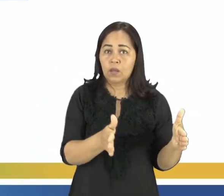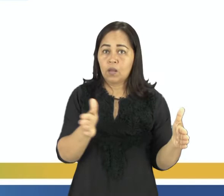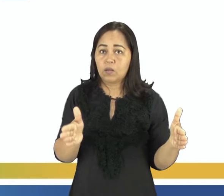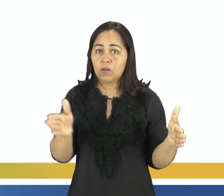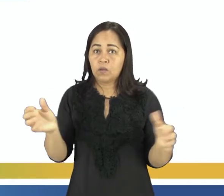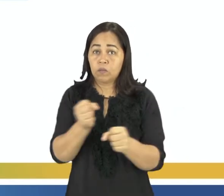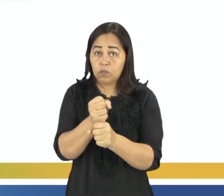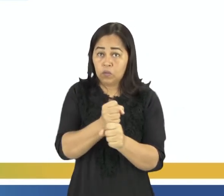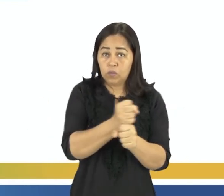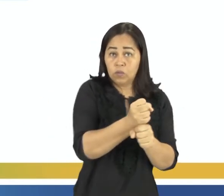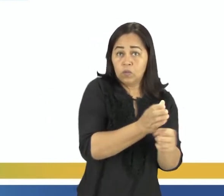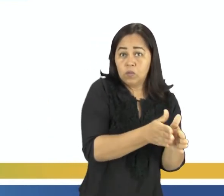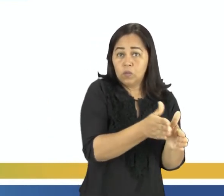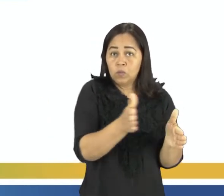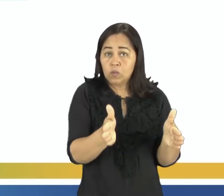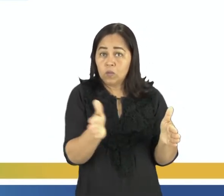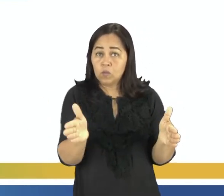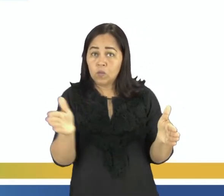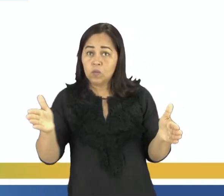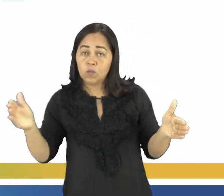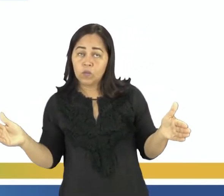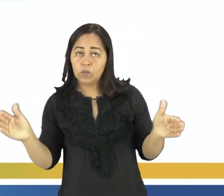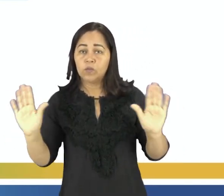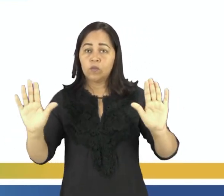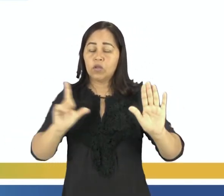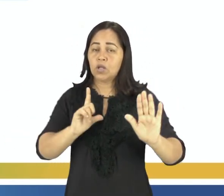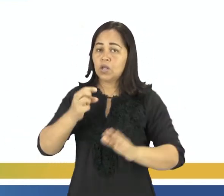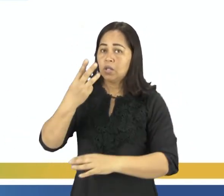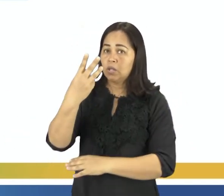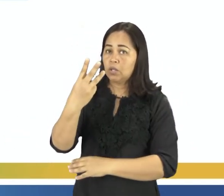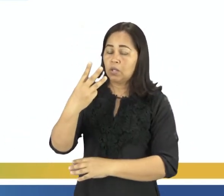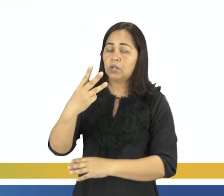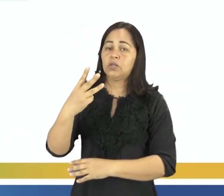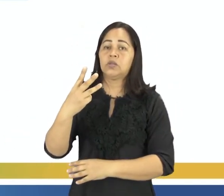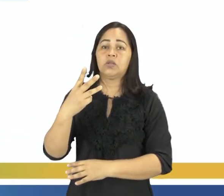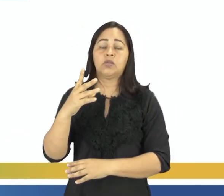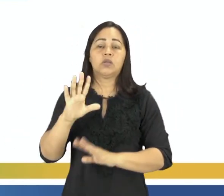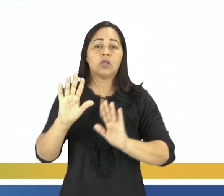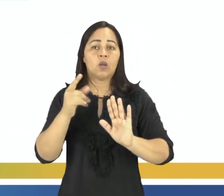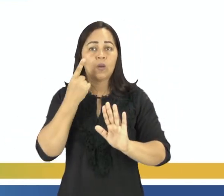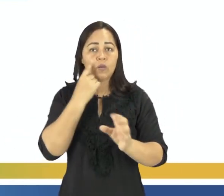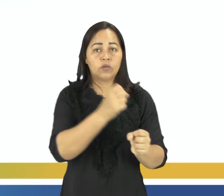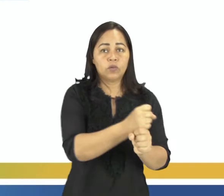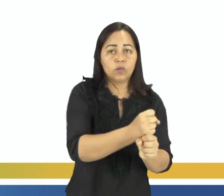tempo. Temos aqui, portanto, 3 datas: 1924,